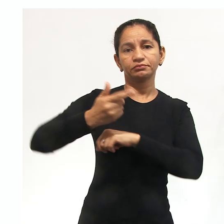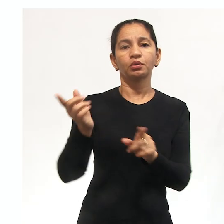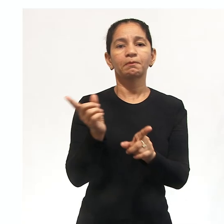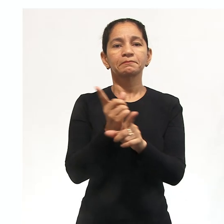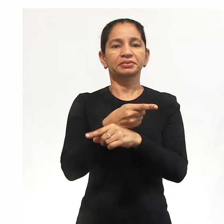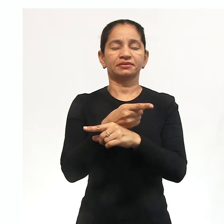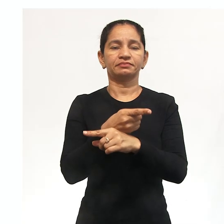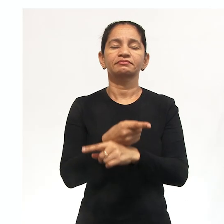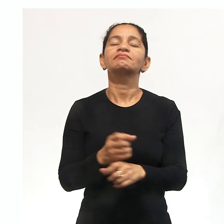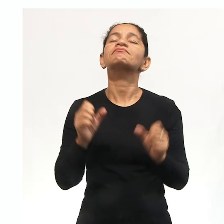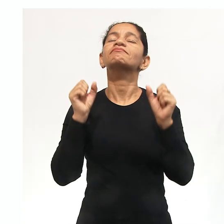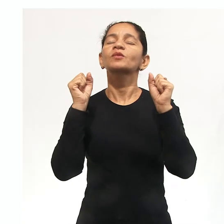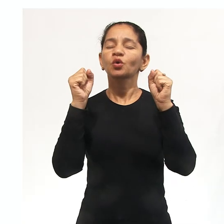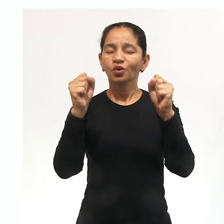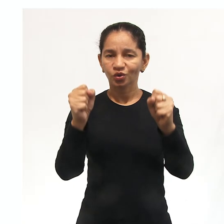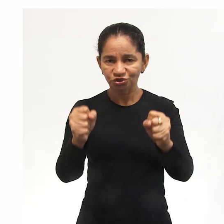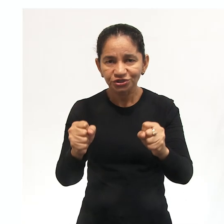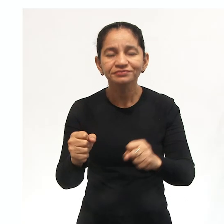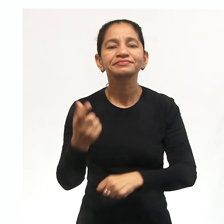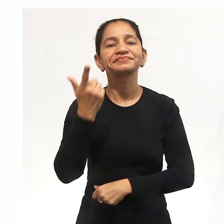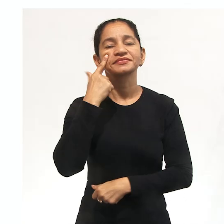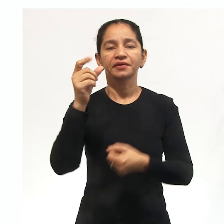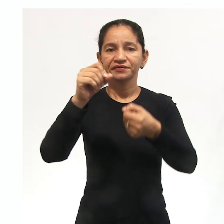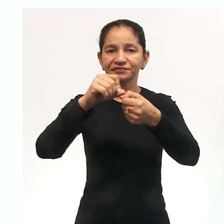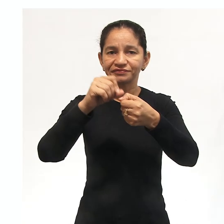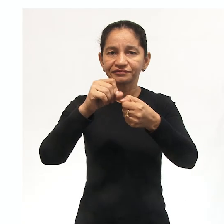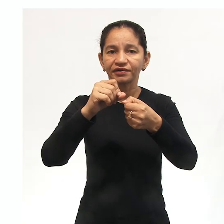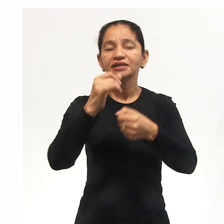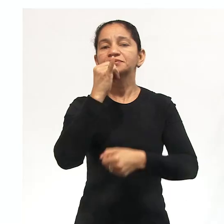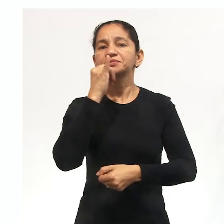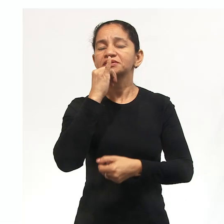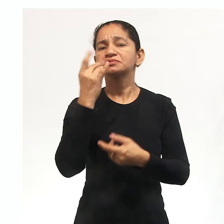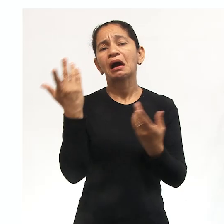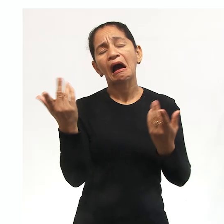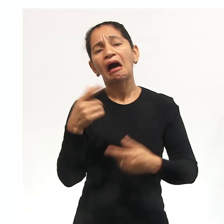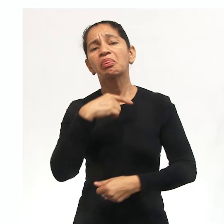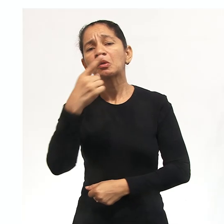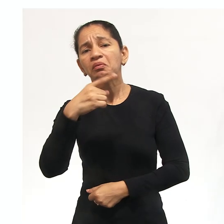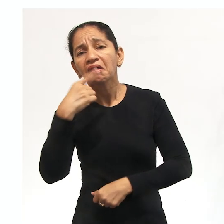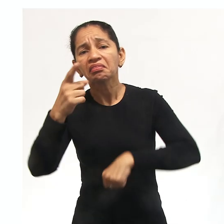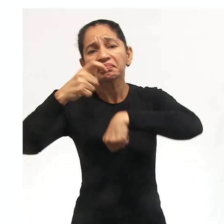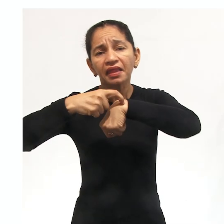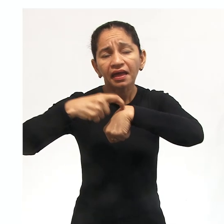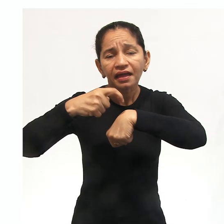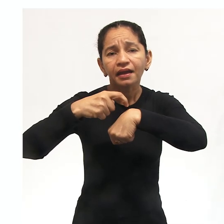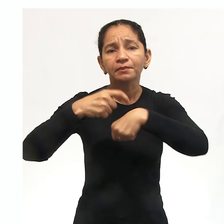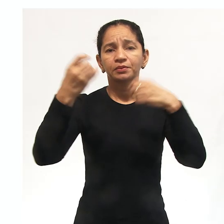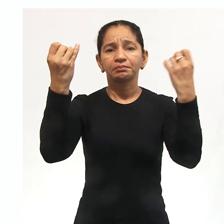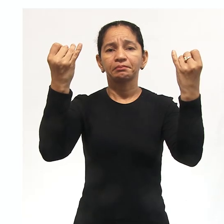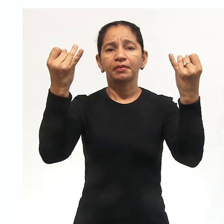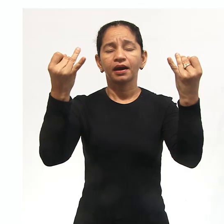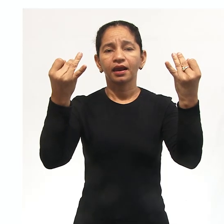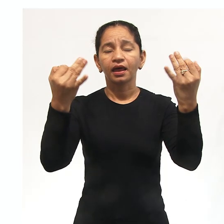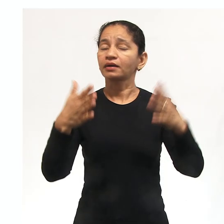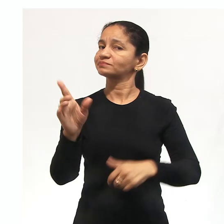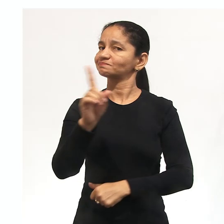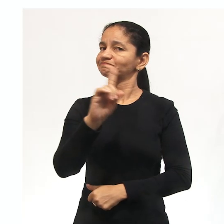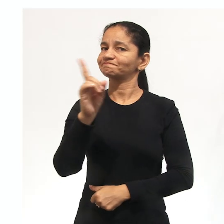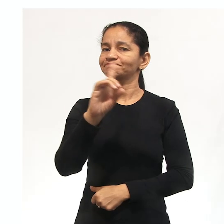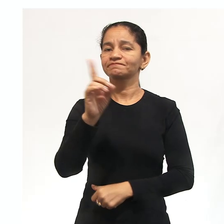por burla, né? Por dispensa indevida, por fragilização ali ao